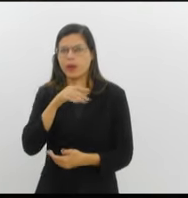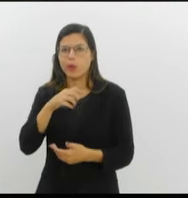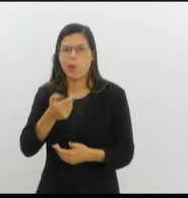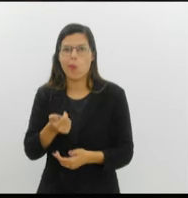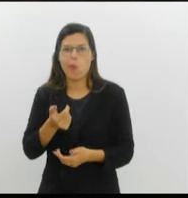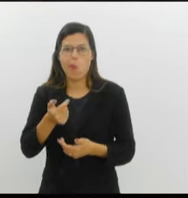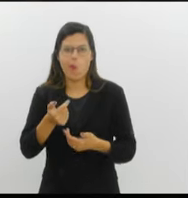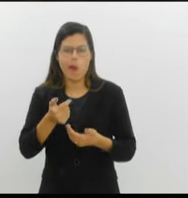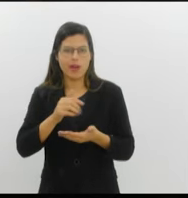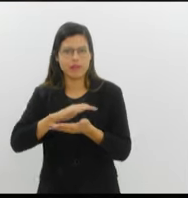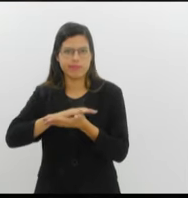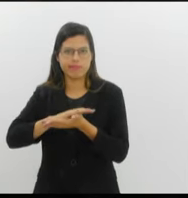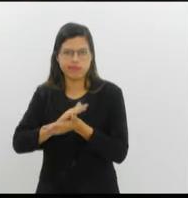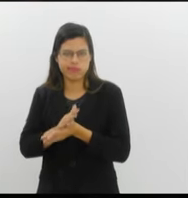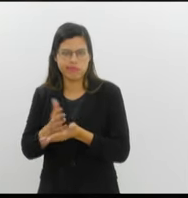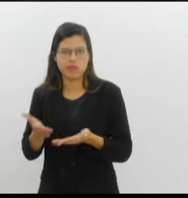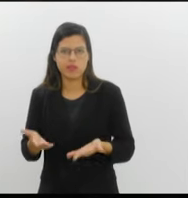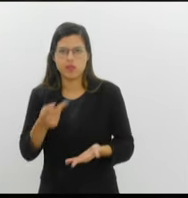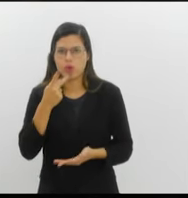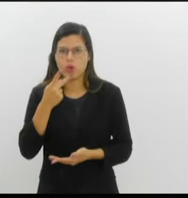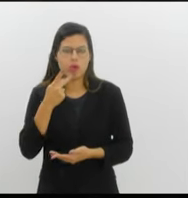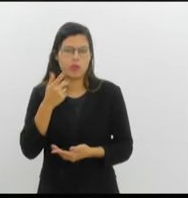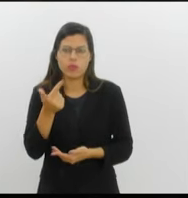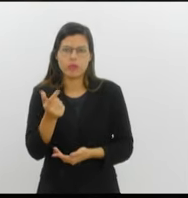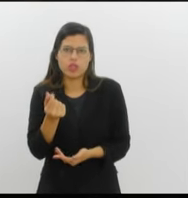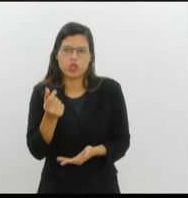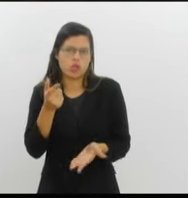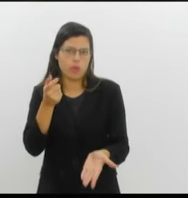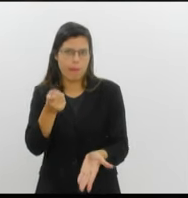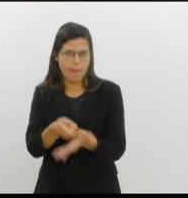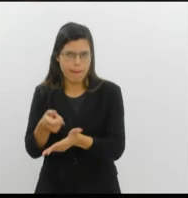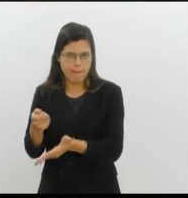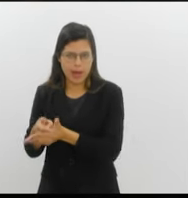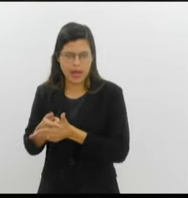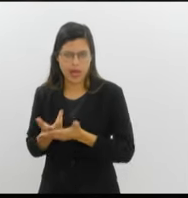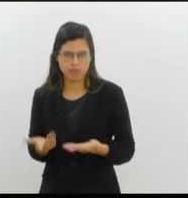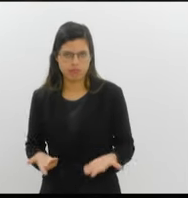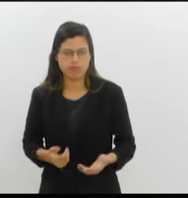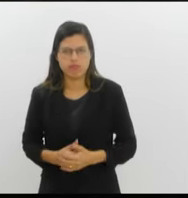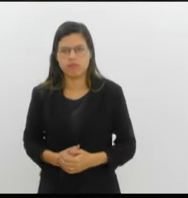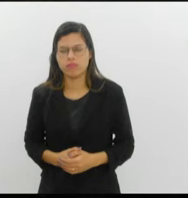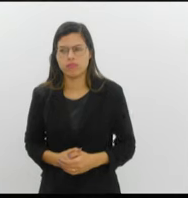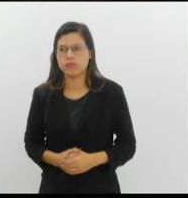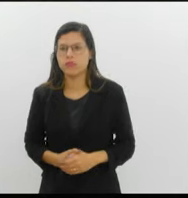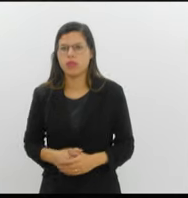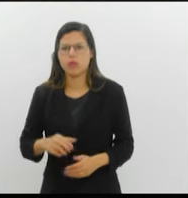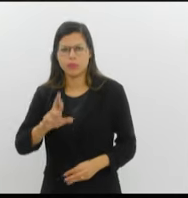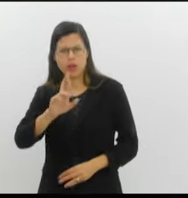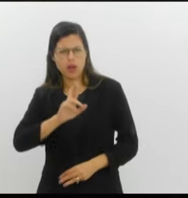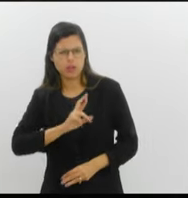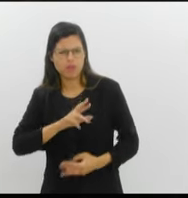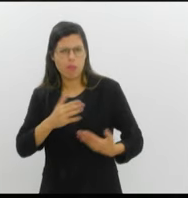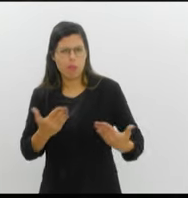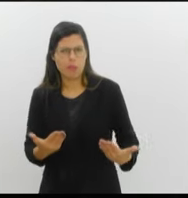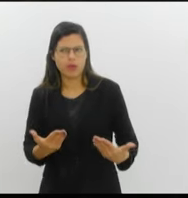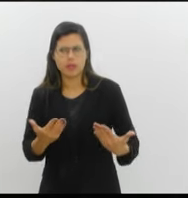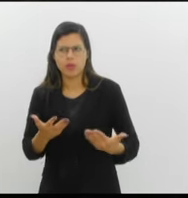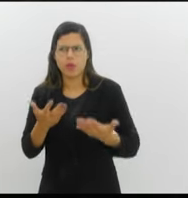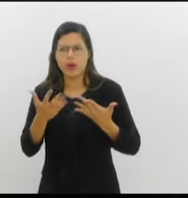em 2 meses não tem mais dinheiro para pagar. Me diga uma coisa, eu gostaria de fazer